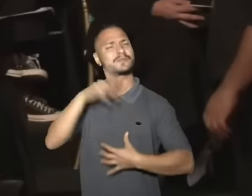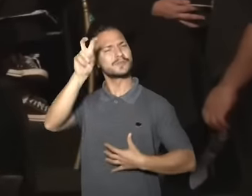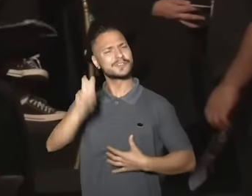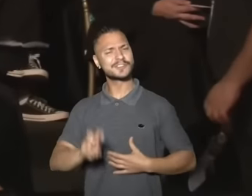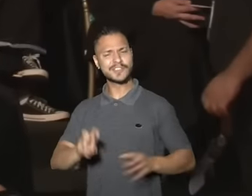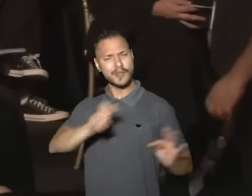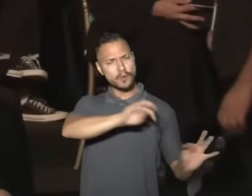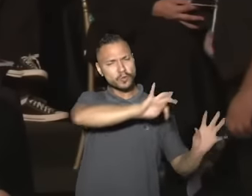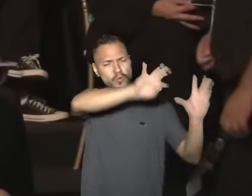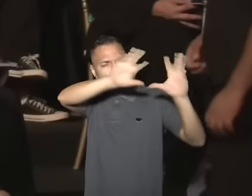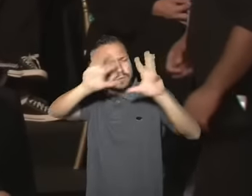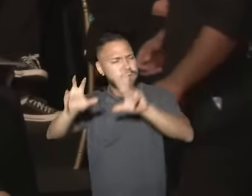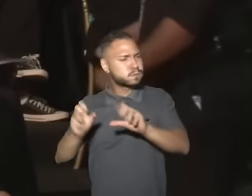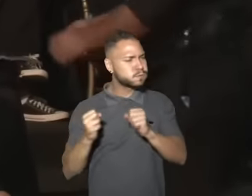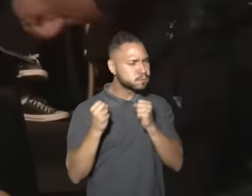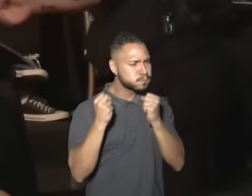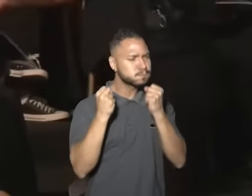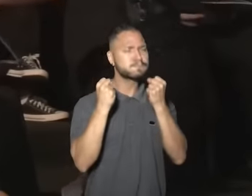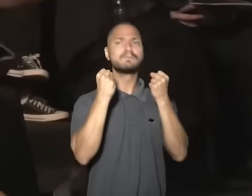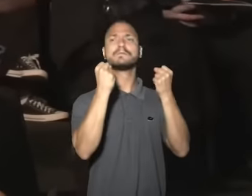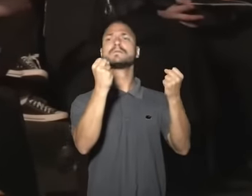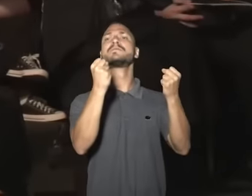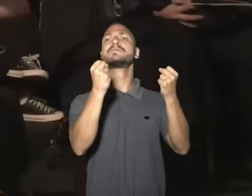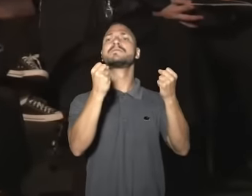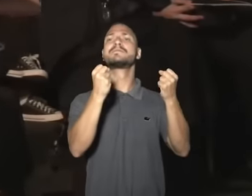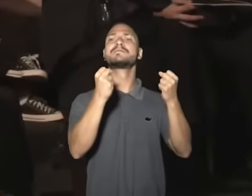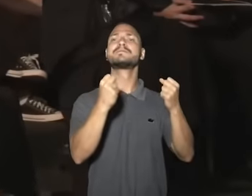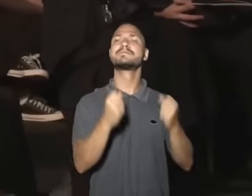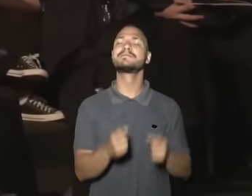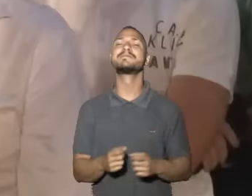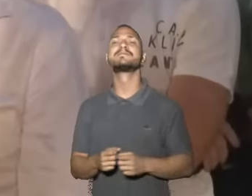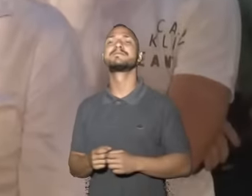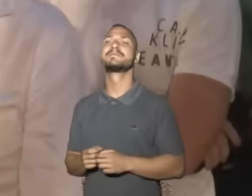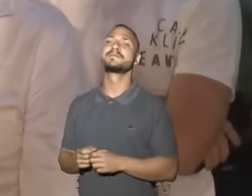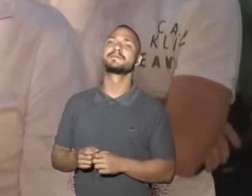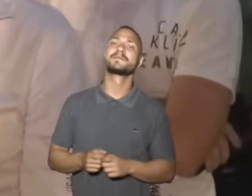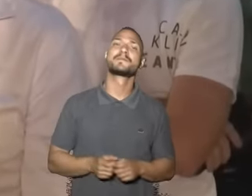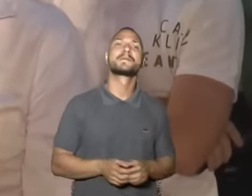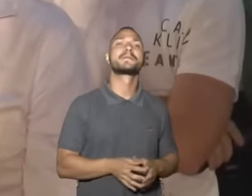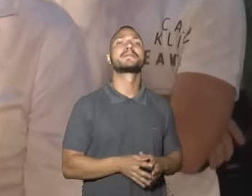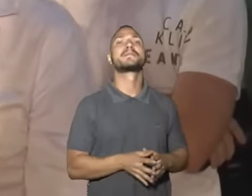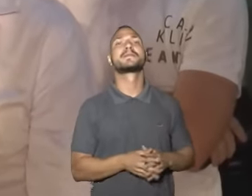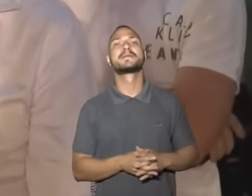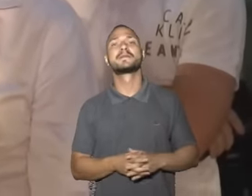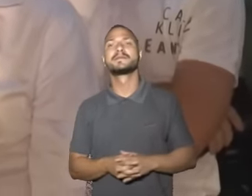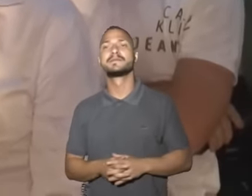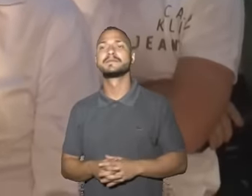tudo.